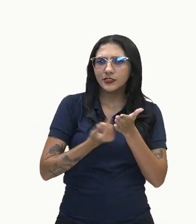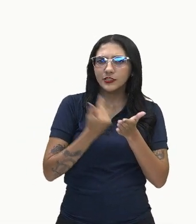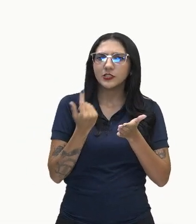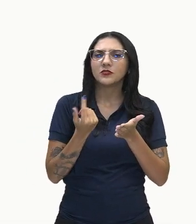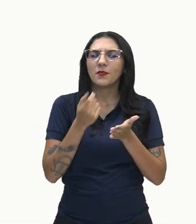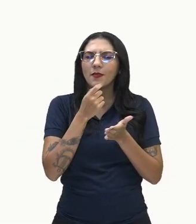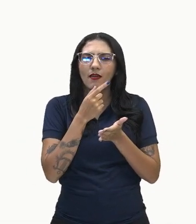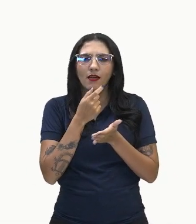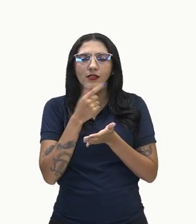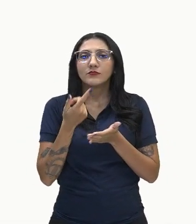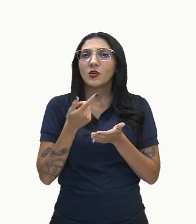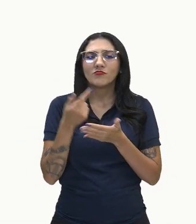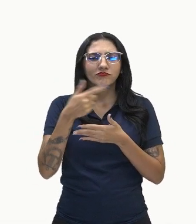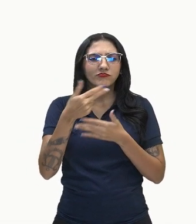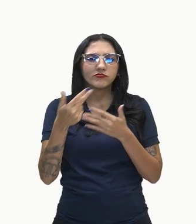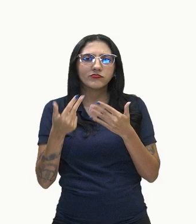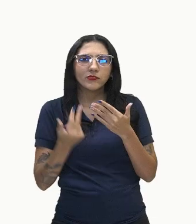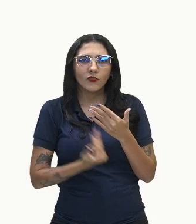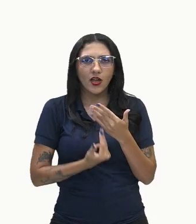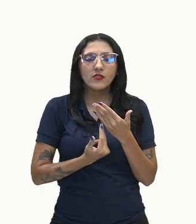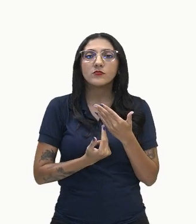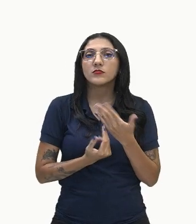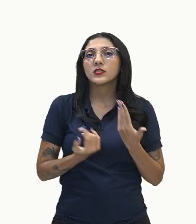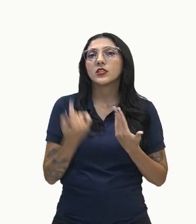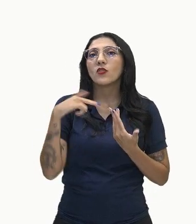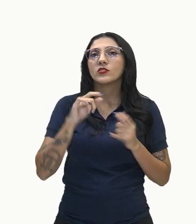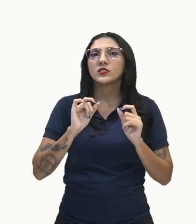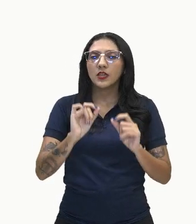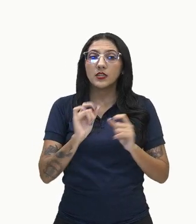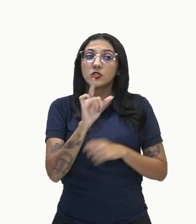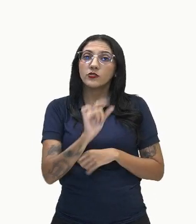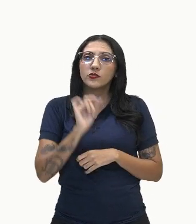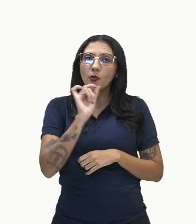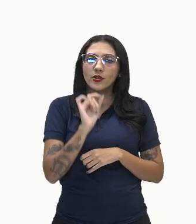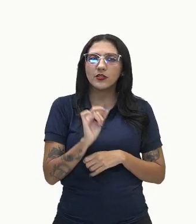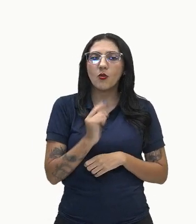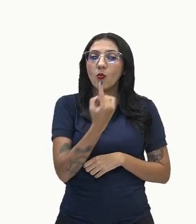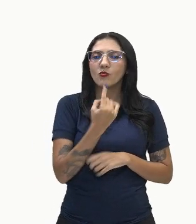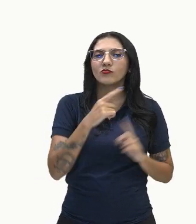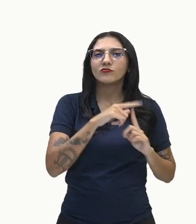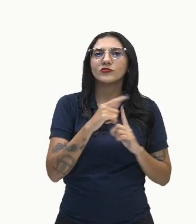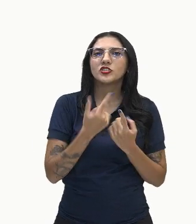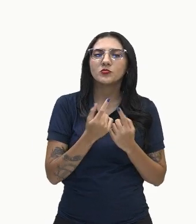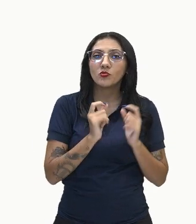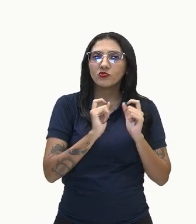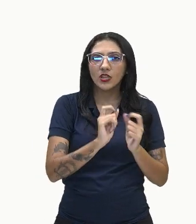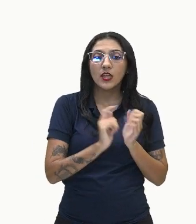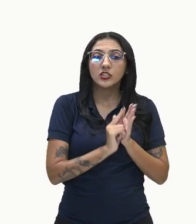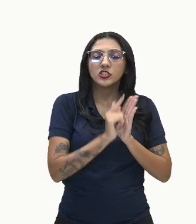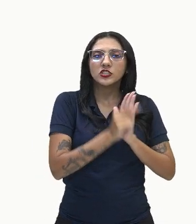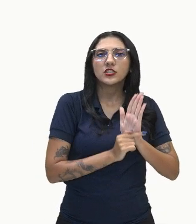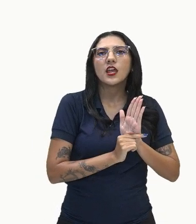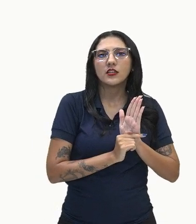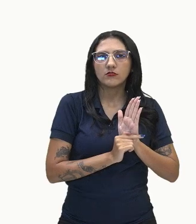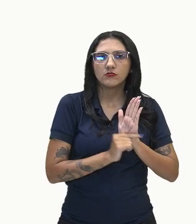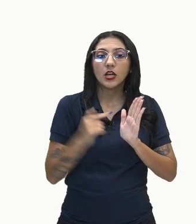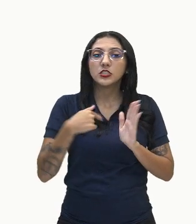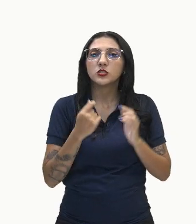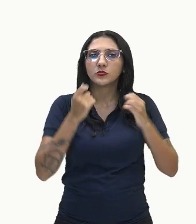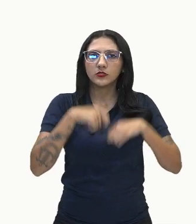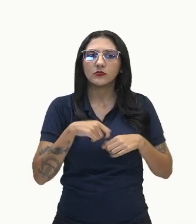certo? Então, aí você está com um gênero textual, e se refere àquilo que você lê e você